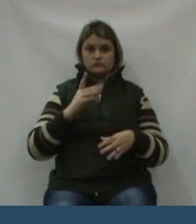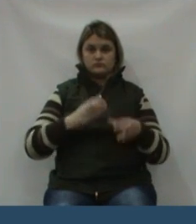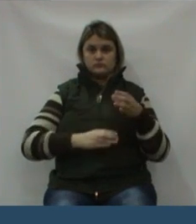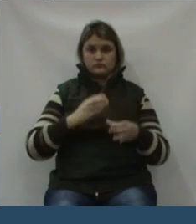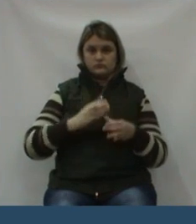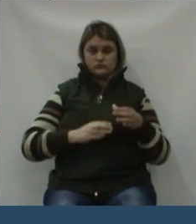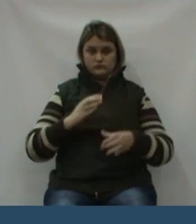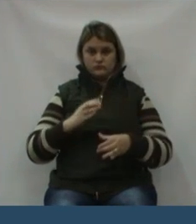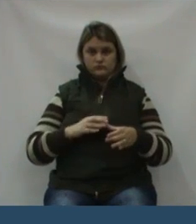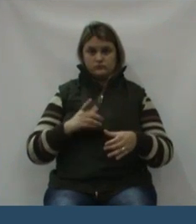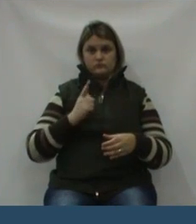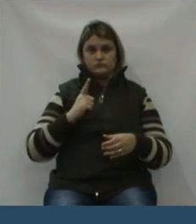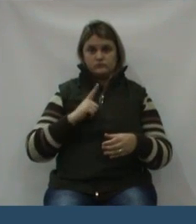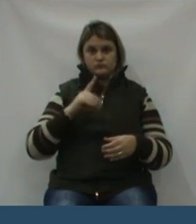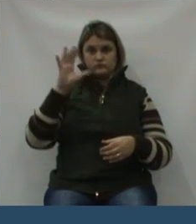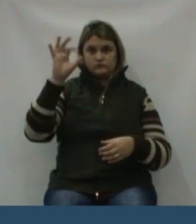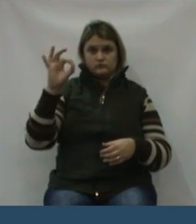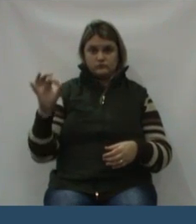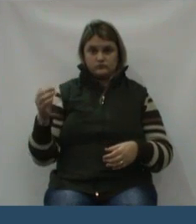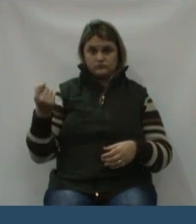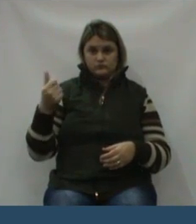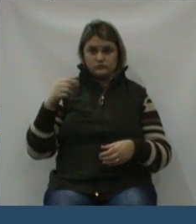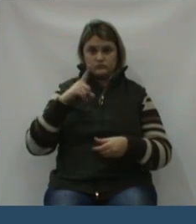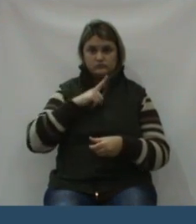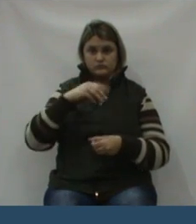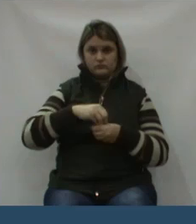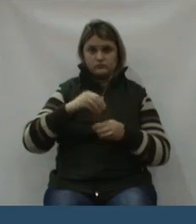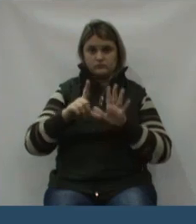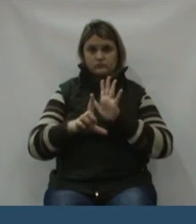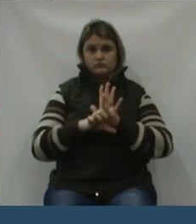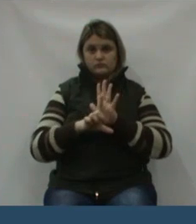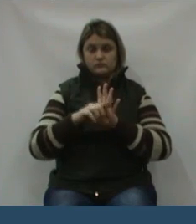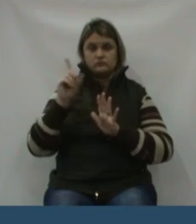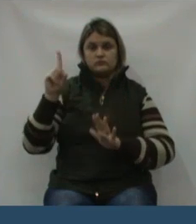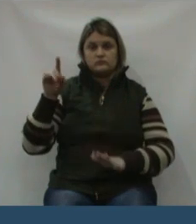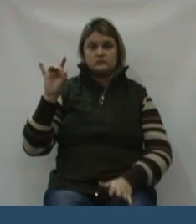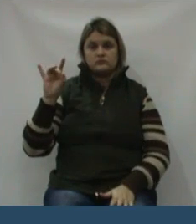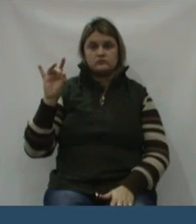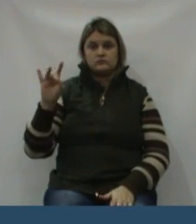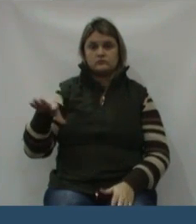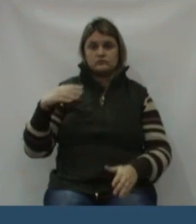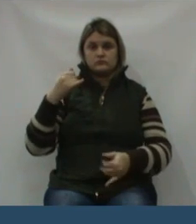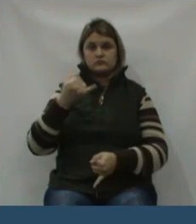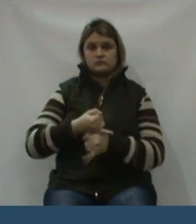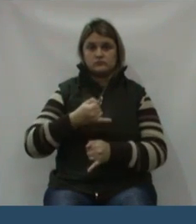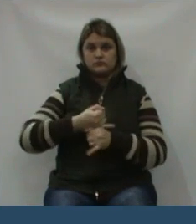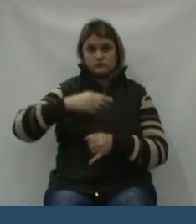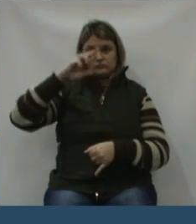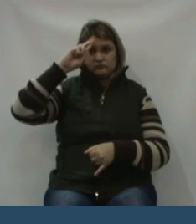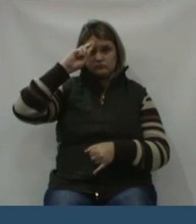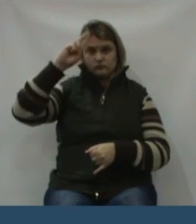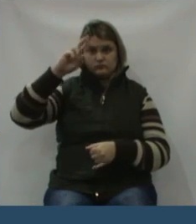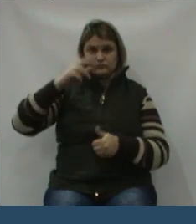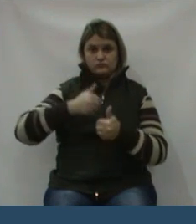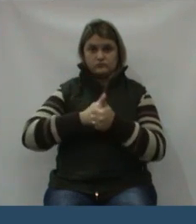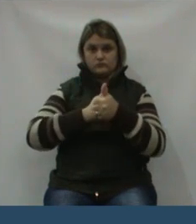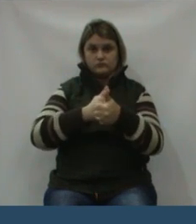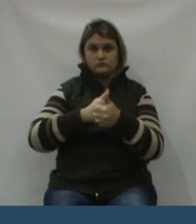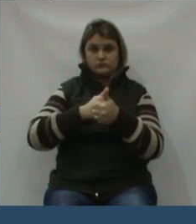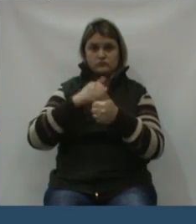casos, condições e percentuais mínimos previstos em lei, destinam-se apenas às atribuições de direção, chefia e